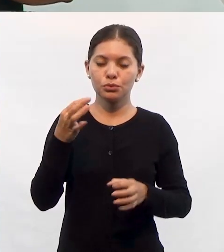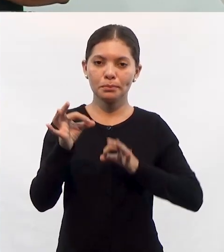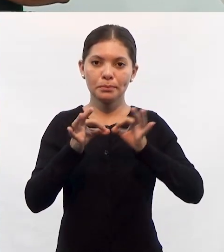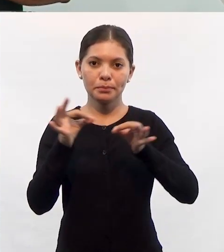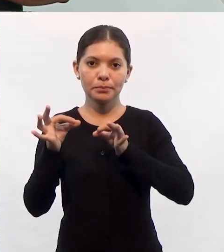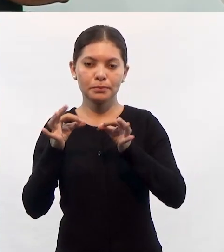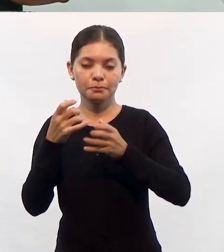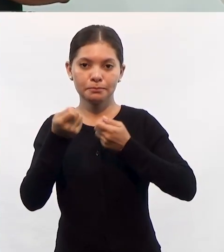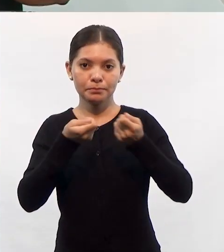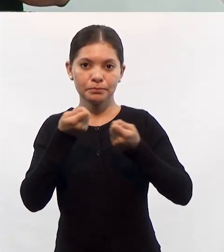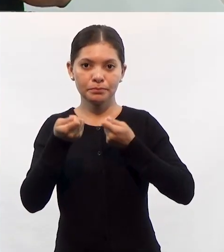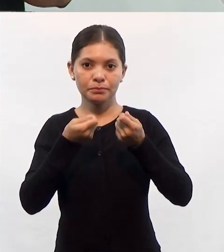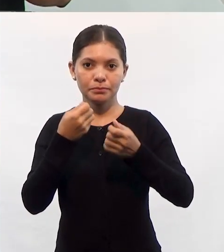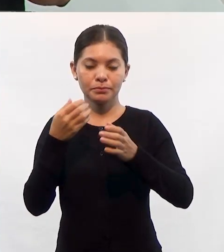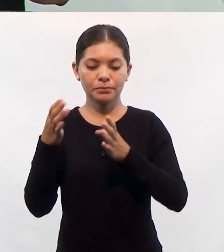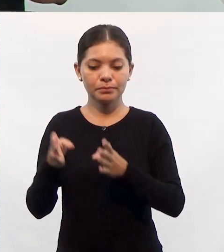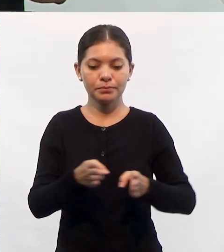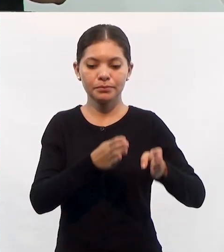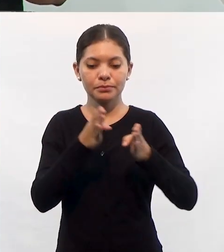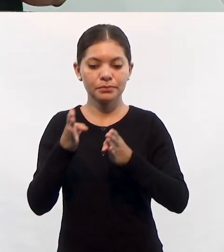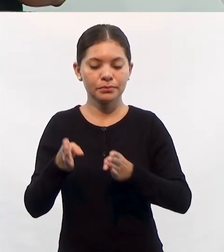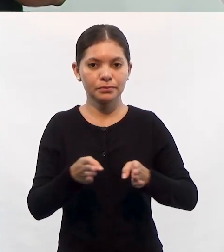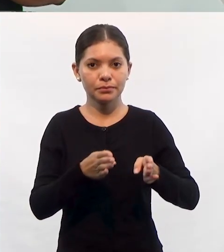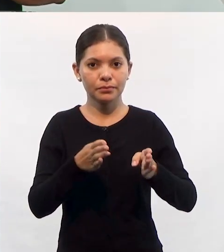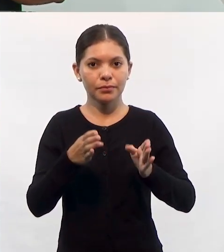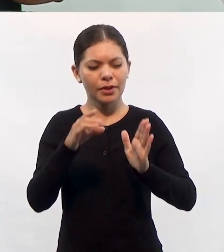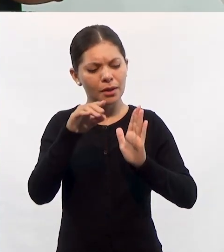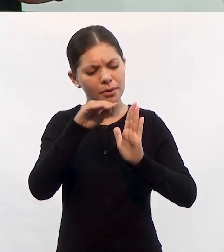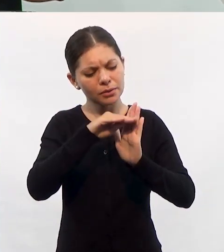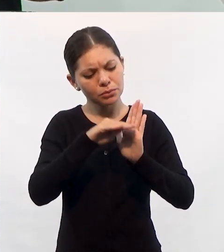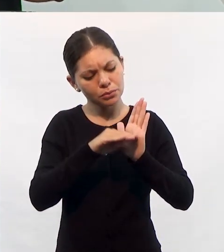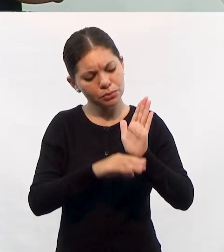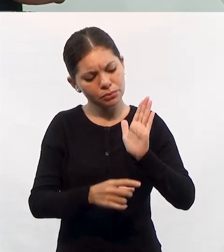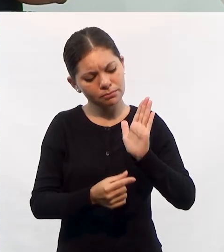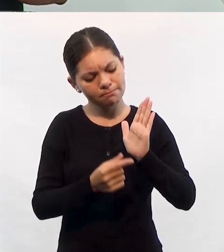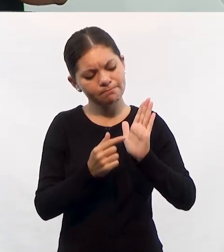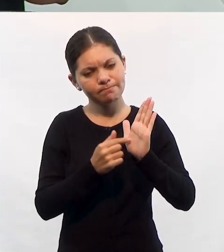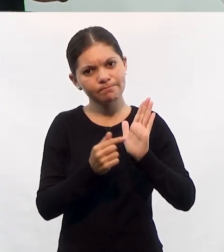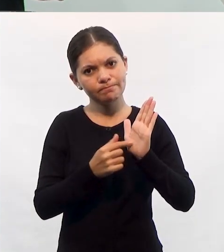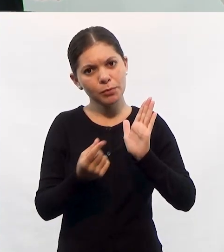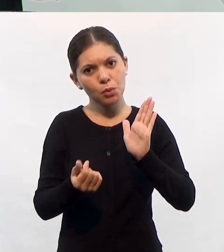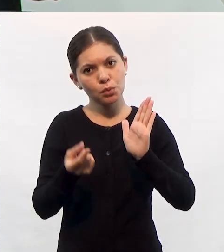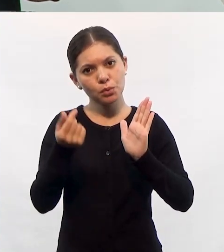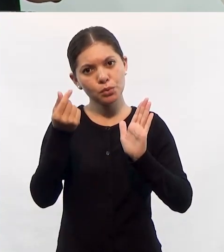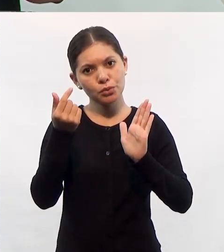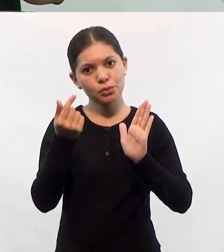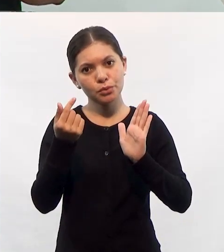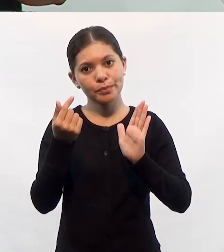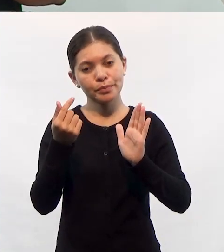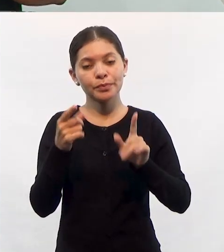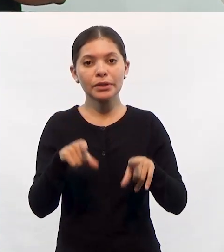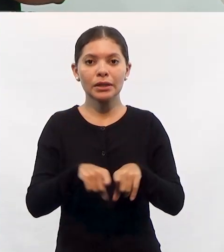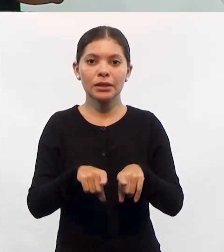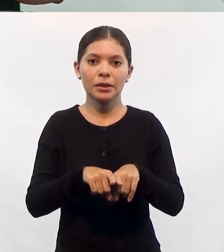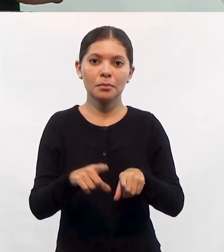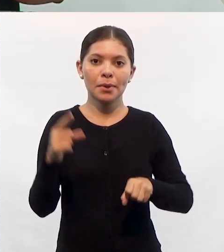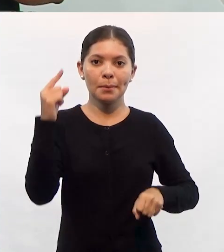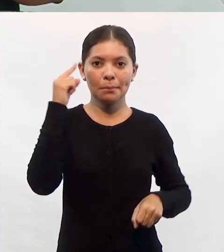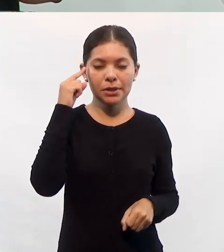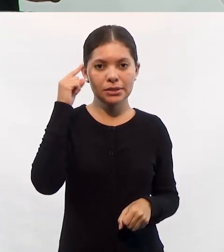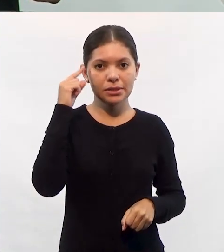planejamento contra o grupo de produção ela que vai registrar os custos vai também pensar em